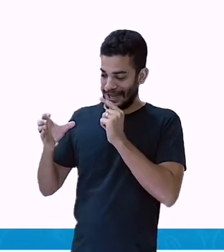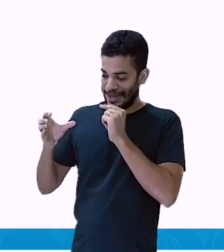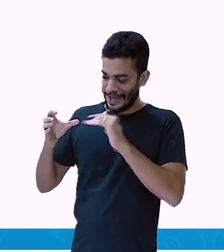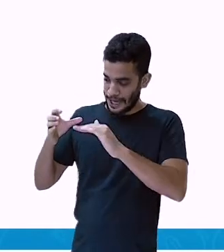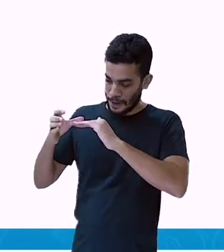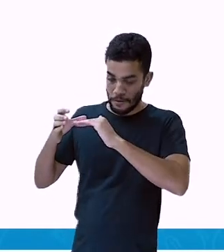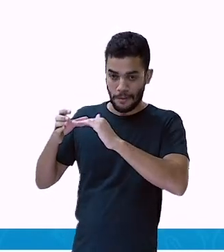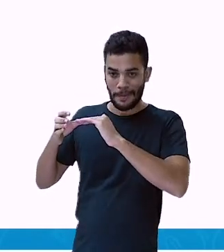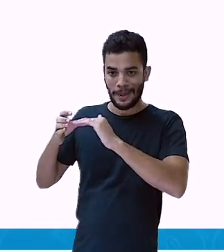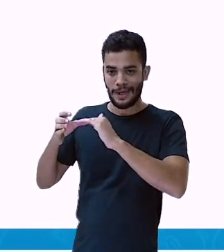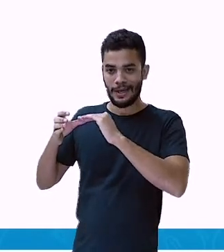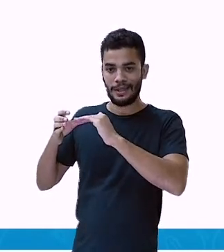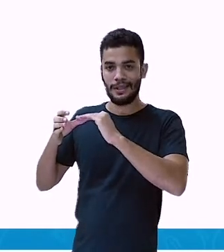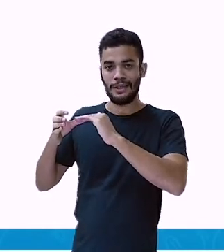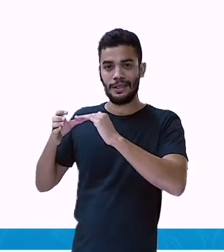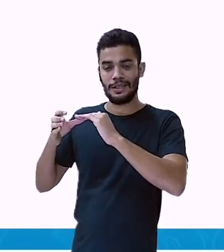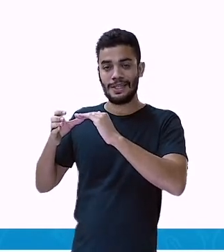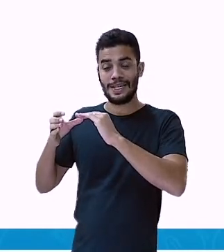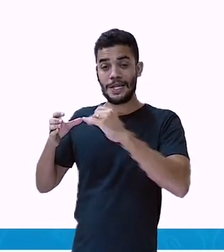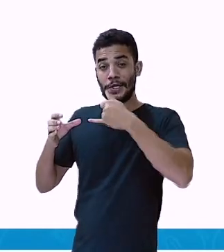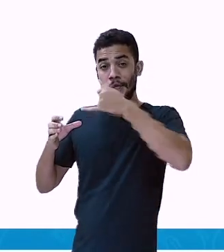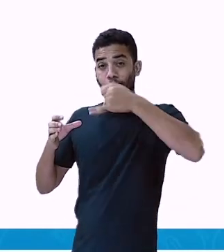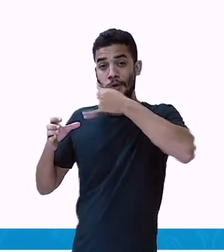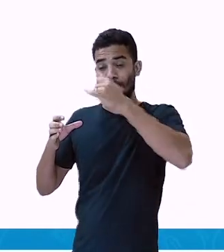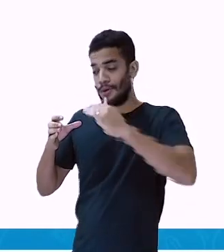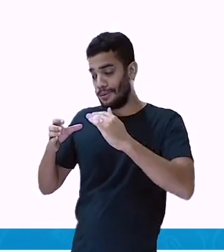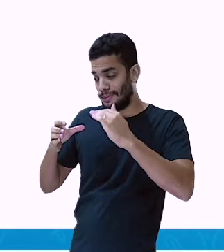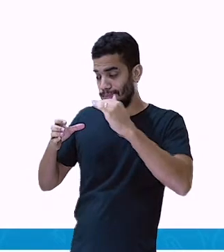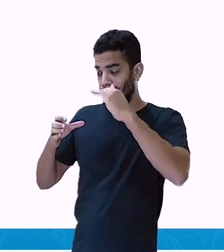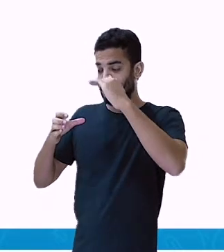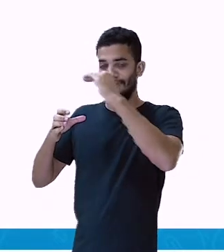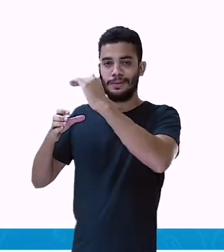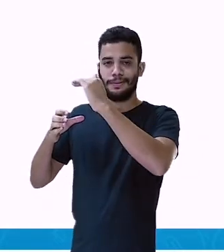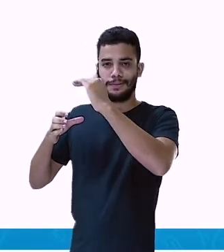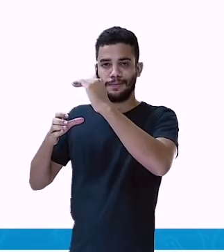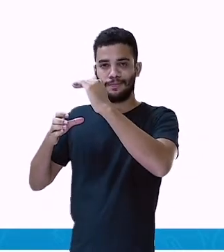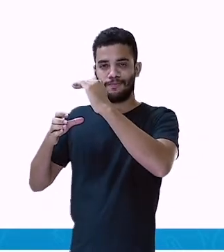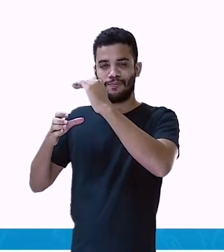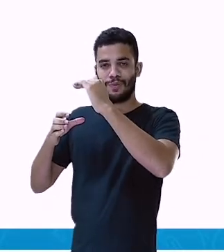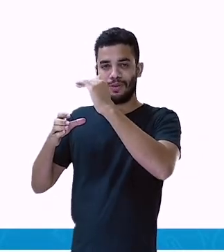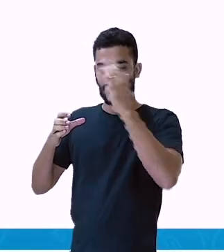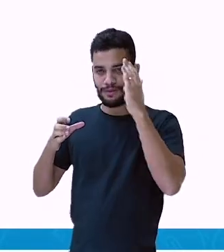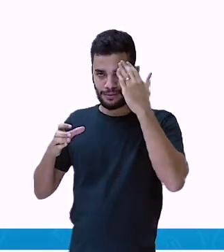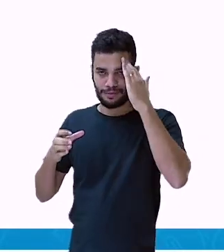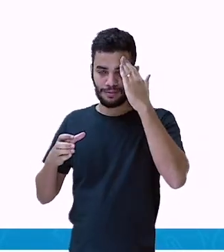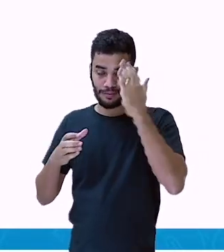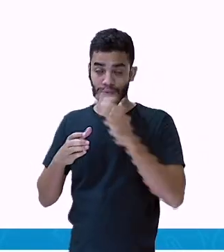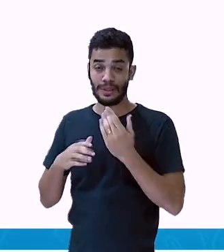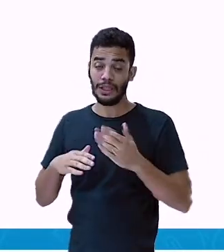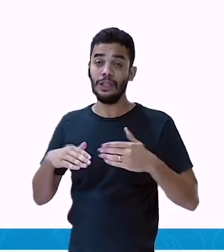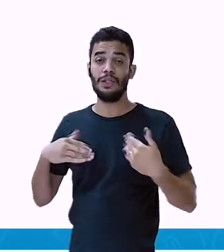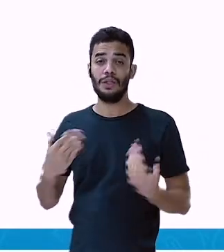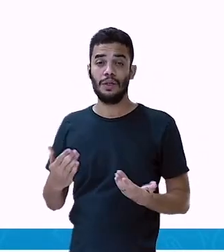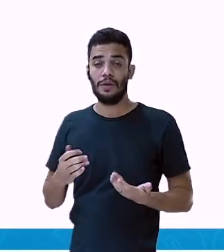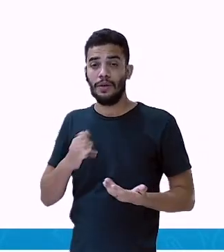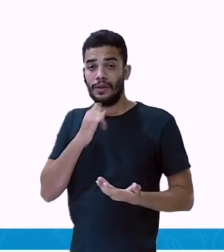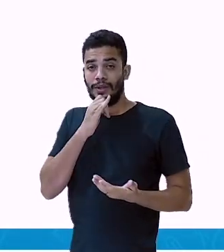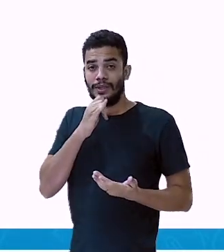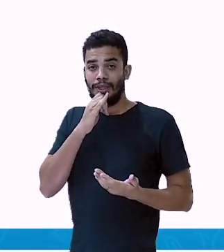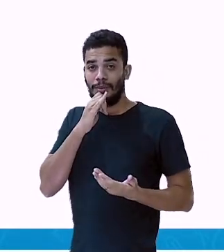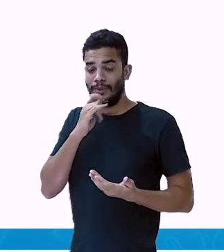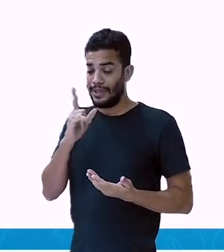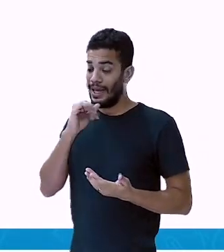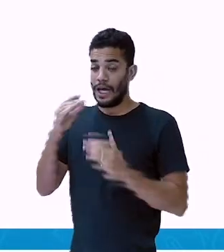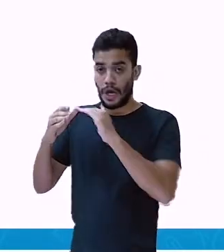óleo tem uma densidade menor do que a densidade da água, então a água afunda e